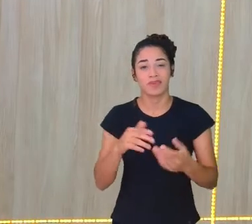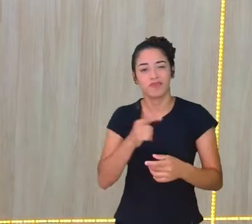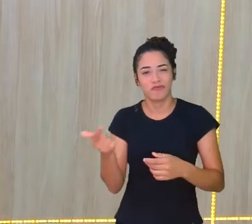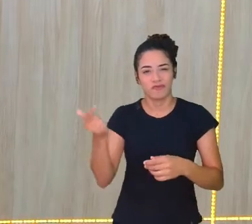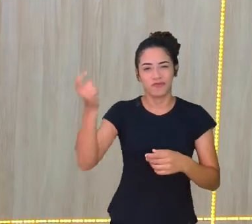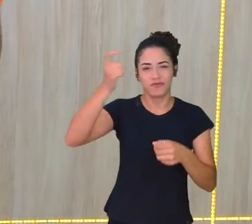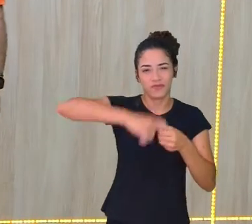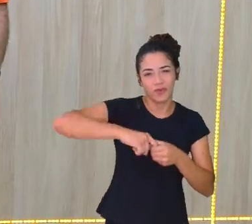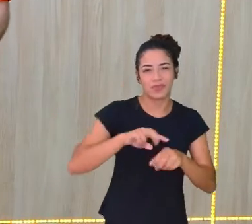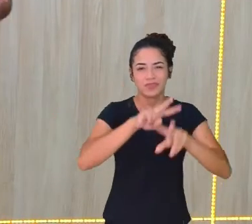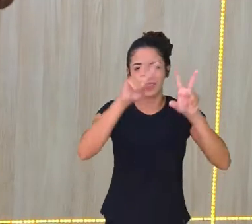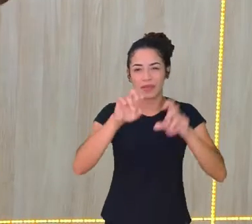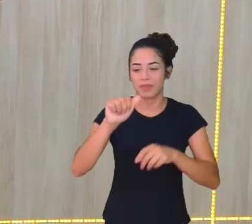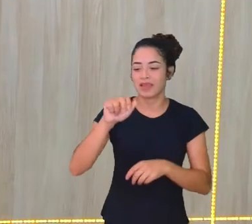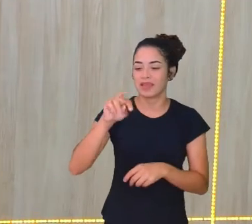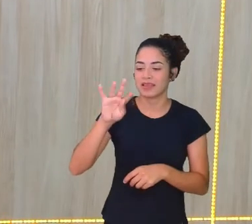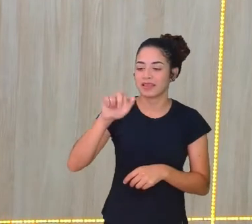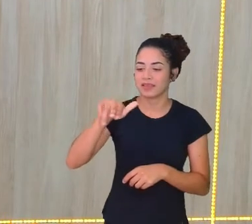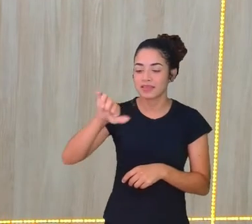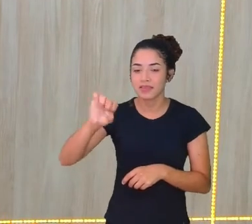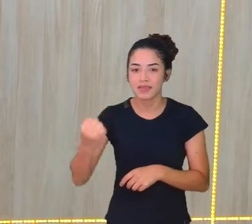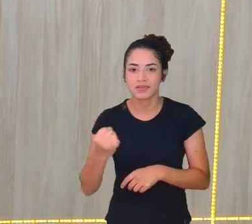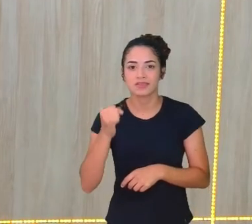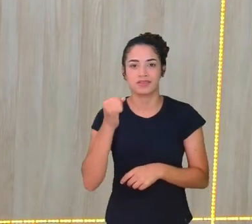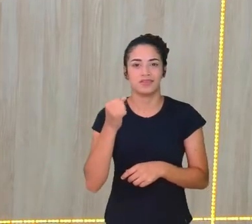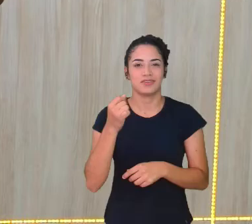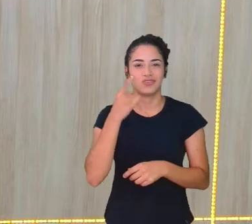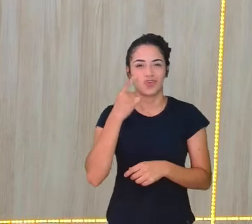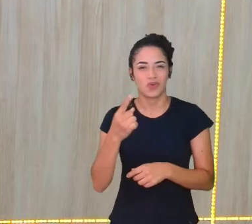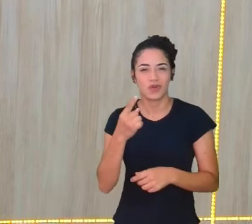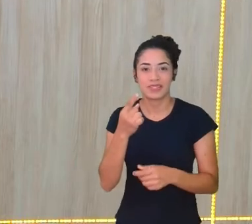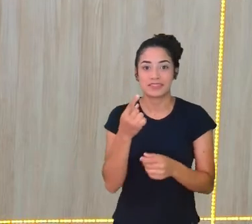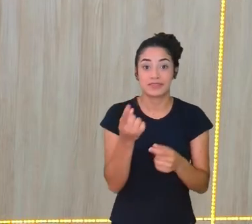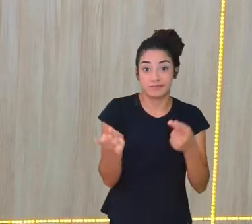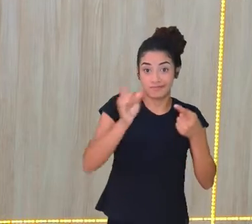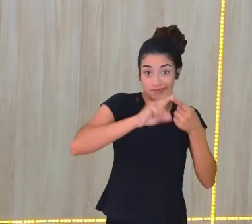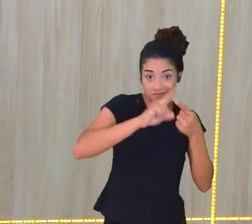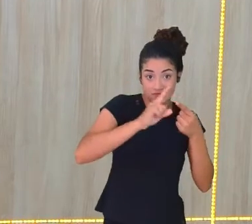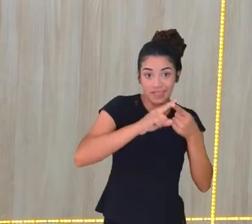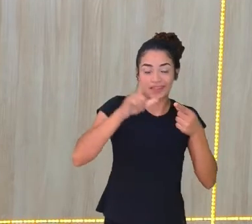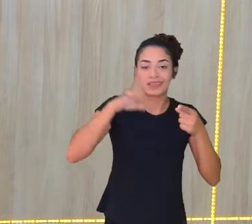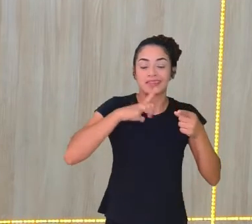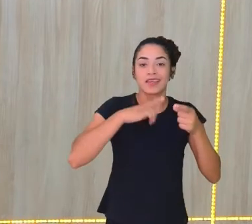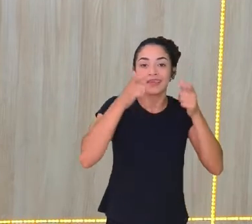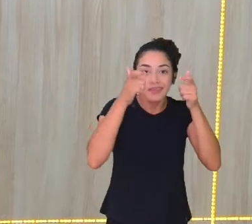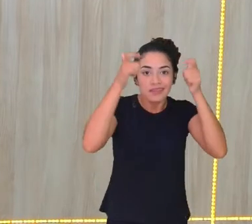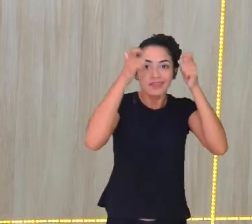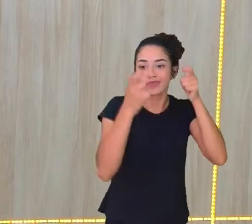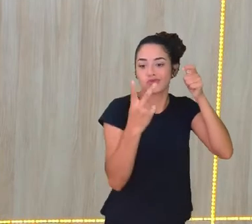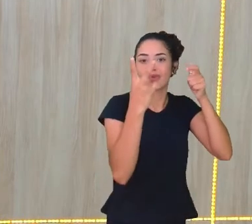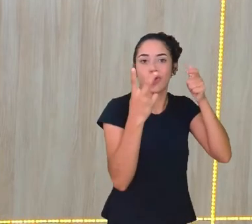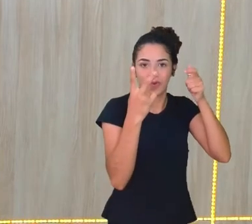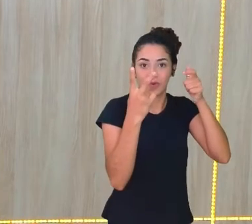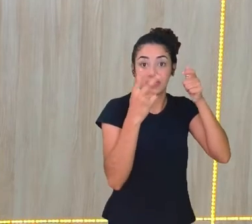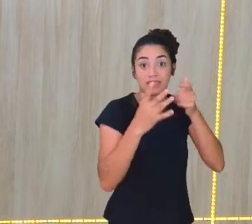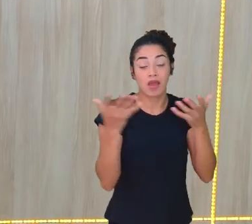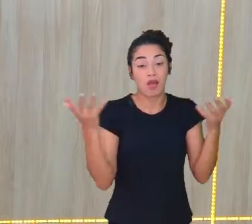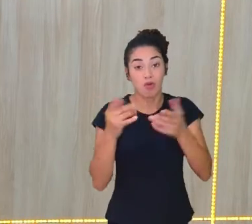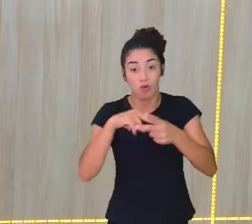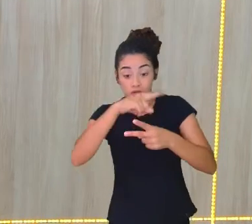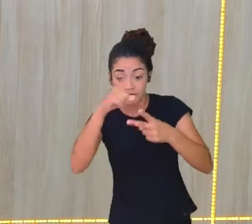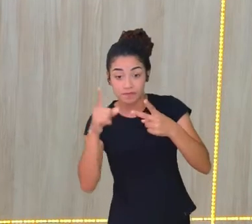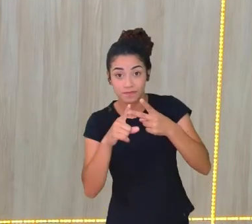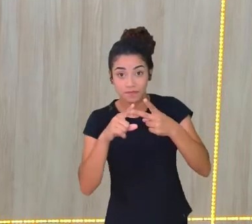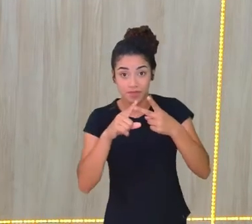ó, veja, em Esparta a gente já começou de forma diferente, uma diarquia, dois reis. Em Atenas a gente vai ter uma monarquia, ou